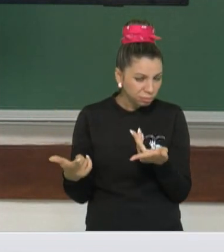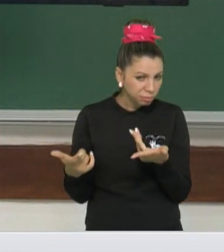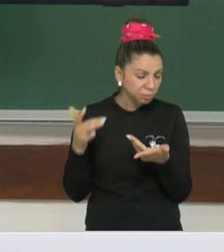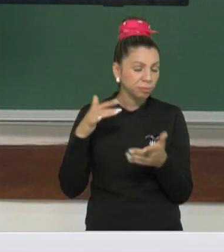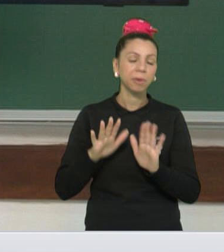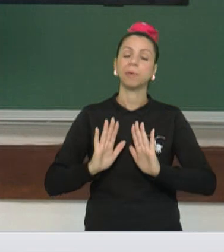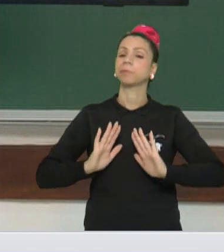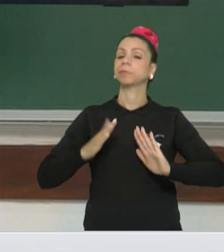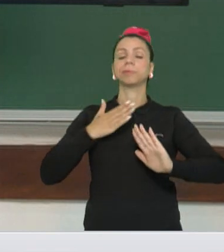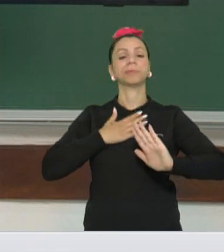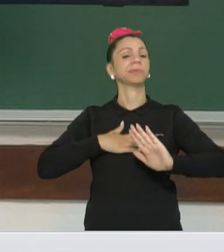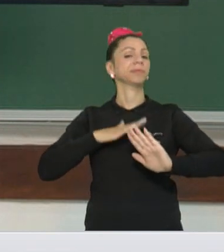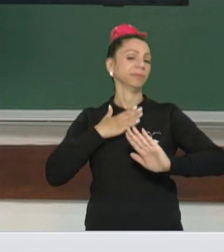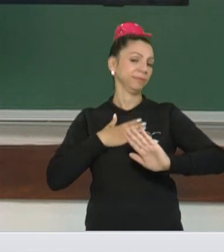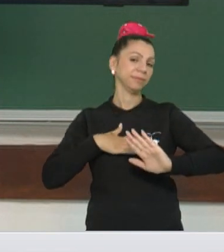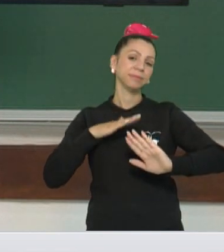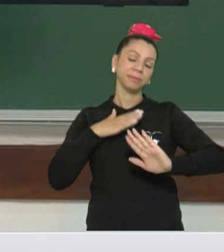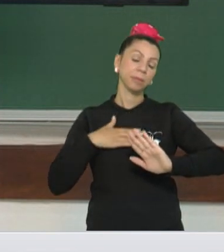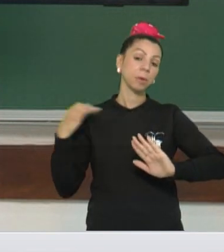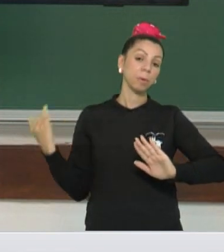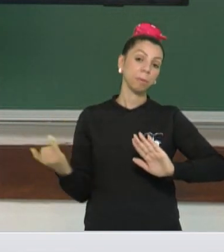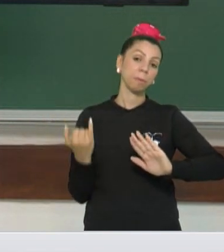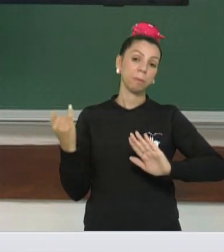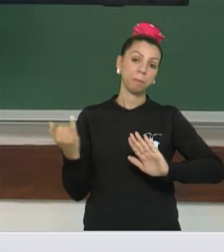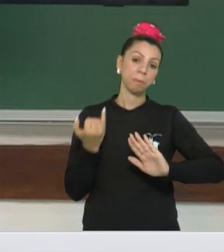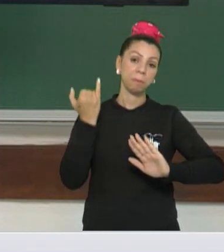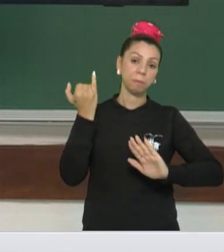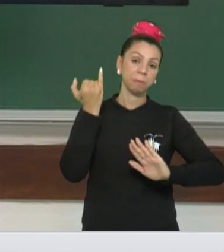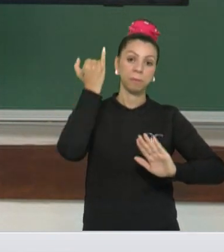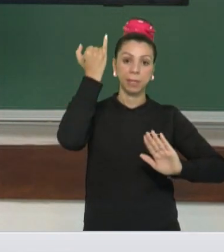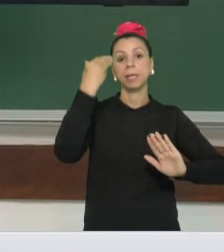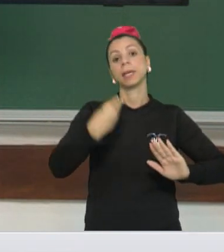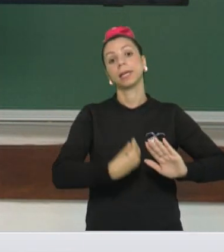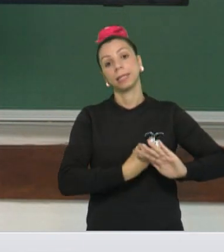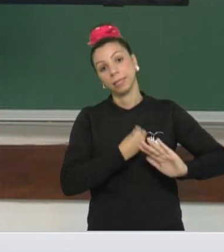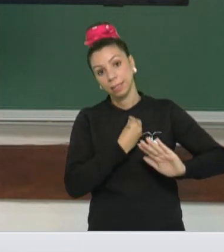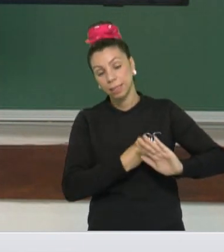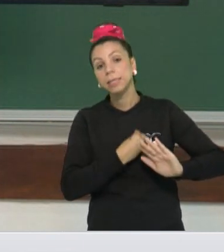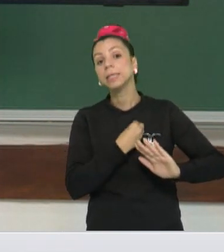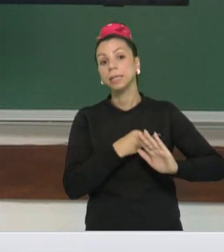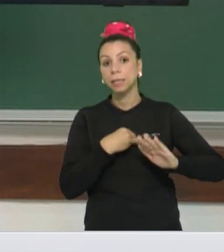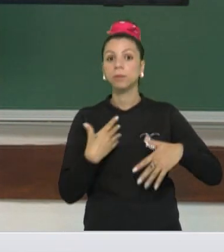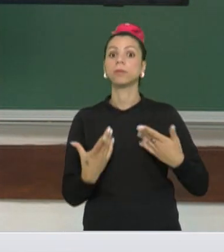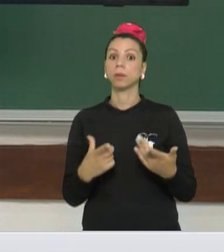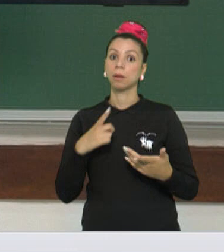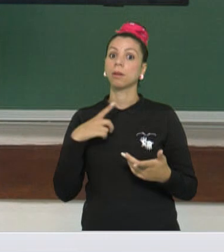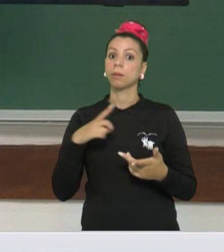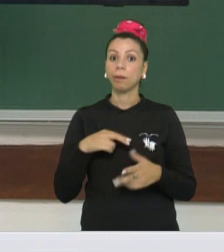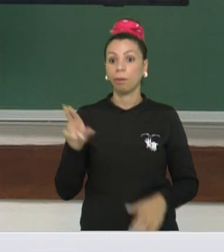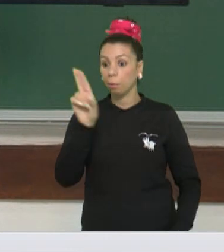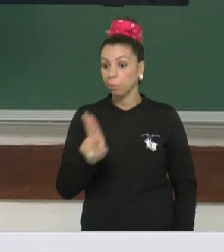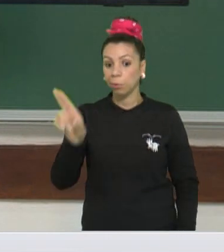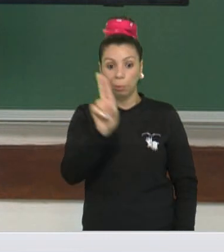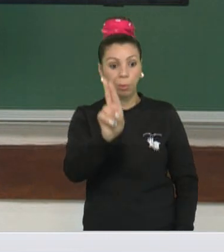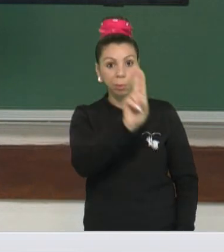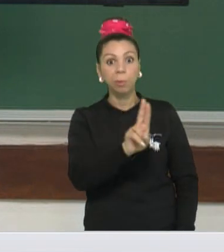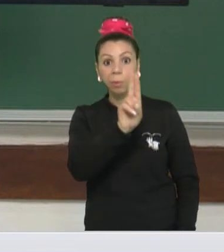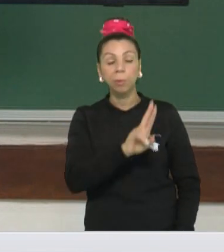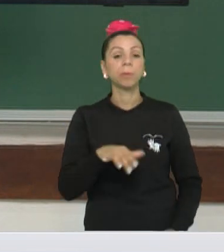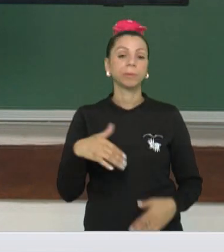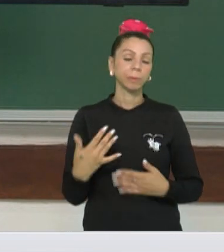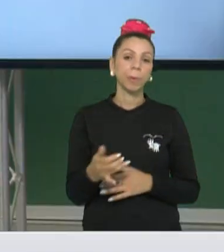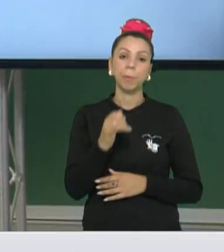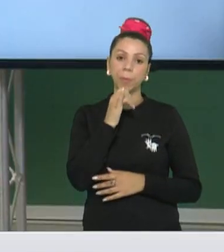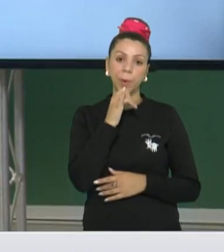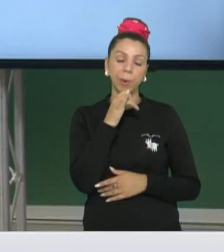tá tranquilo, tá sossegado. O importante é que isso existe e está sendo muito utilizado. Então veja, se você